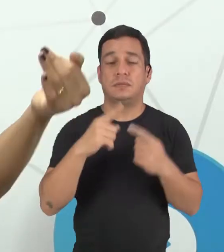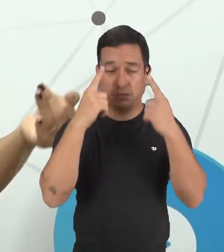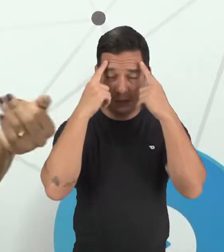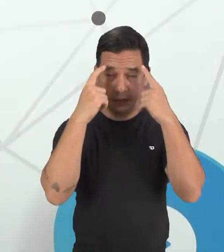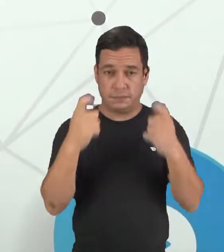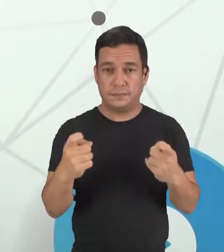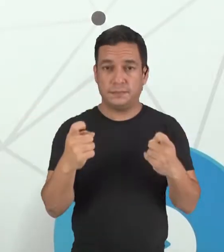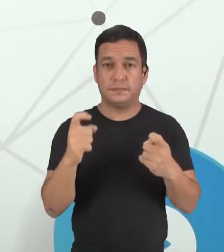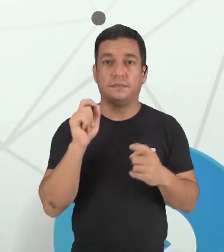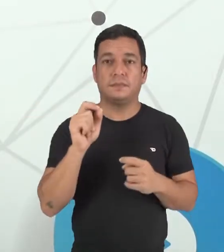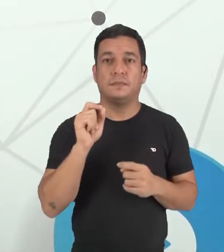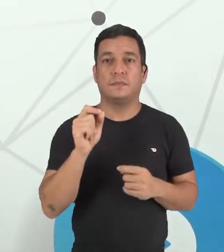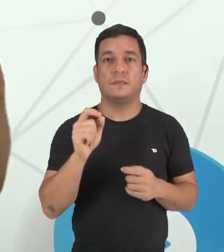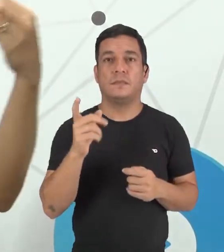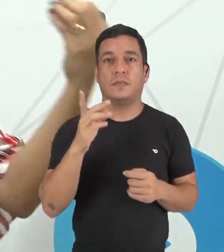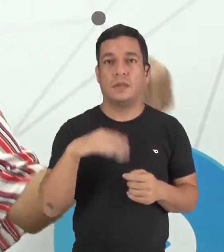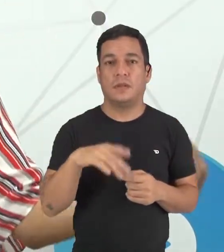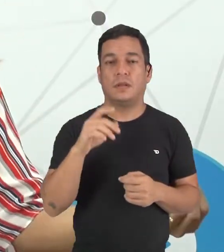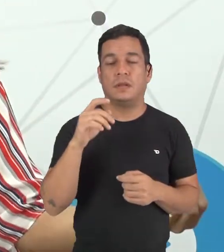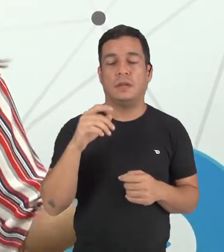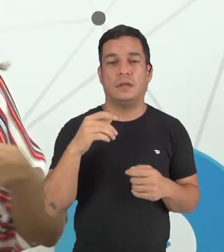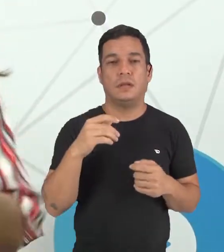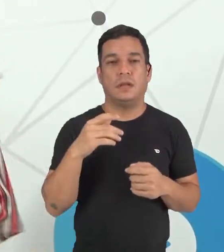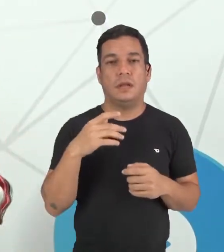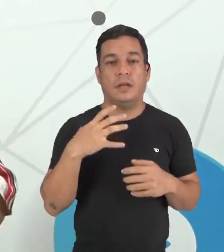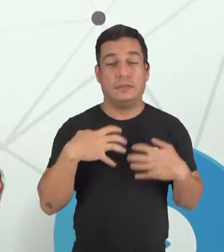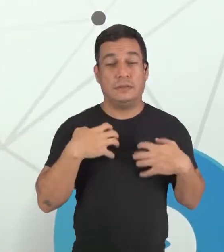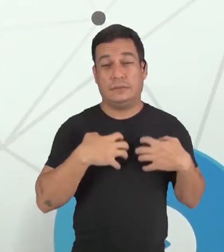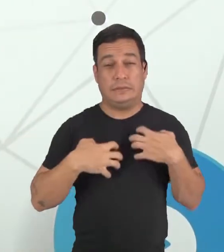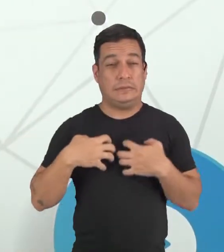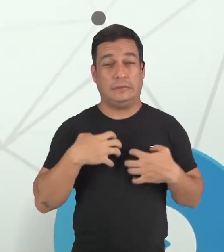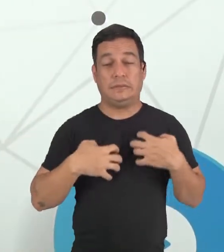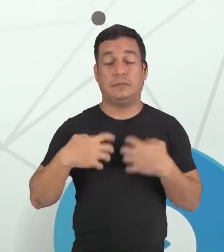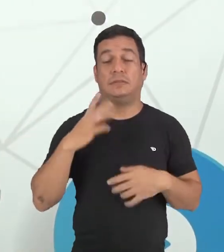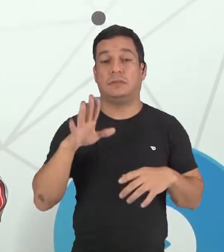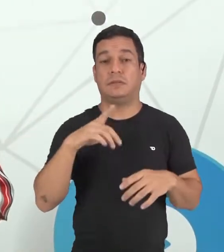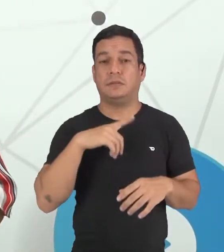da violência, da acumulação da tensão, aí ele já